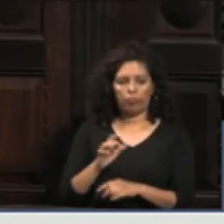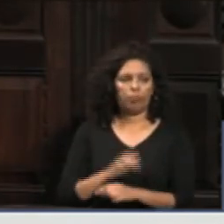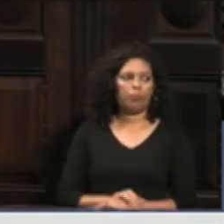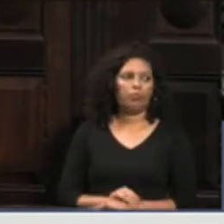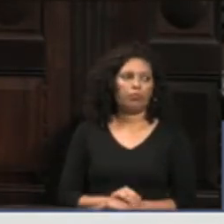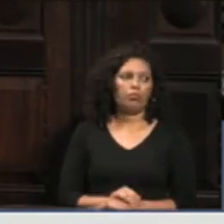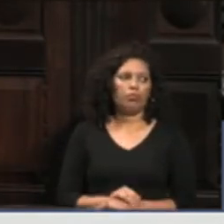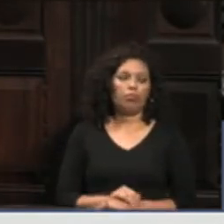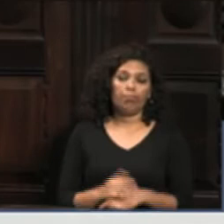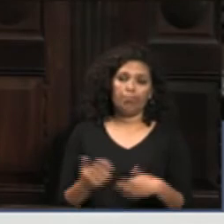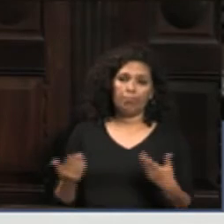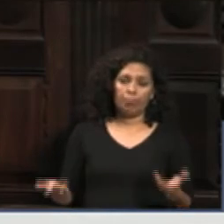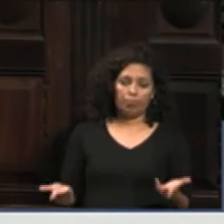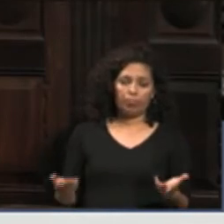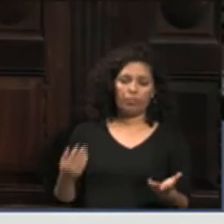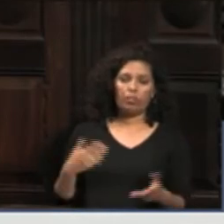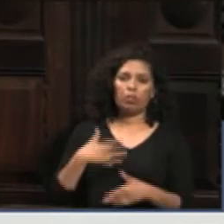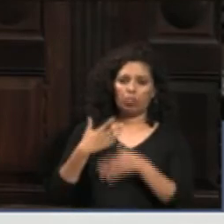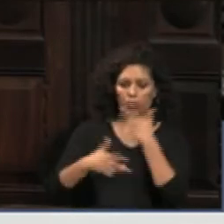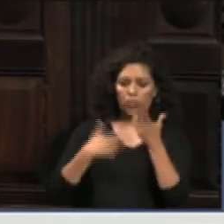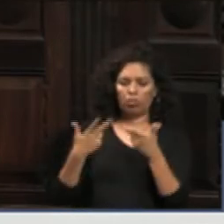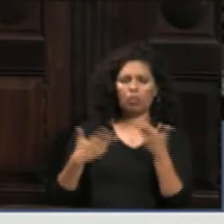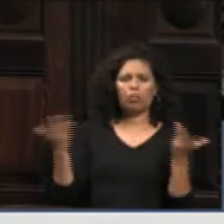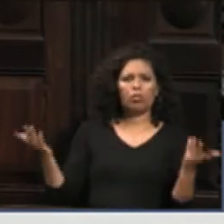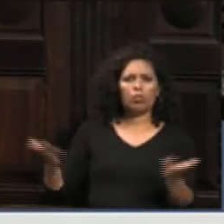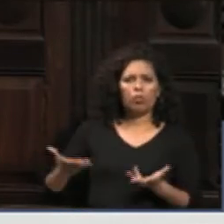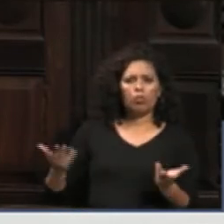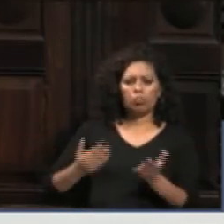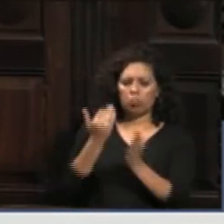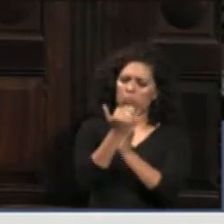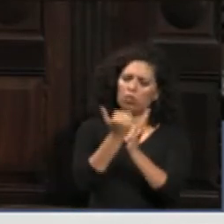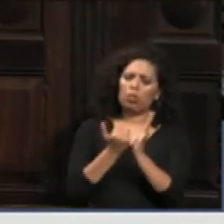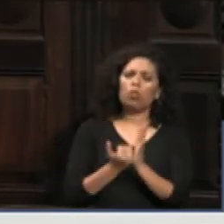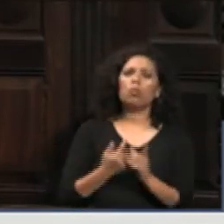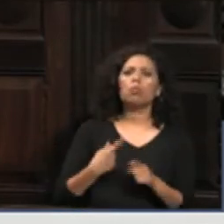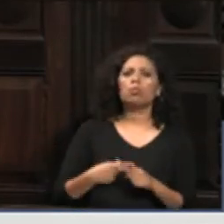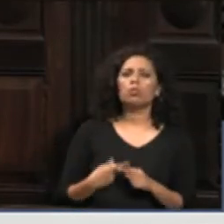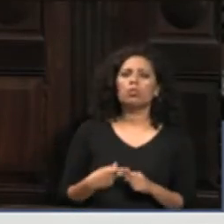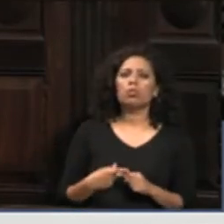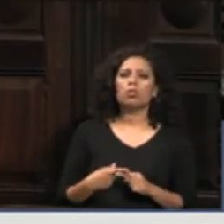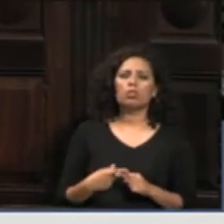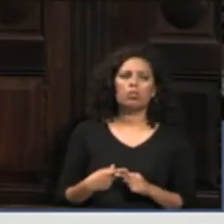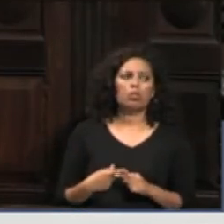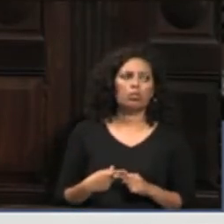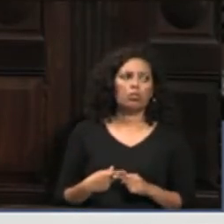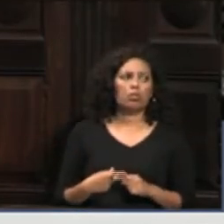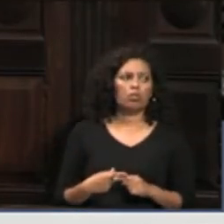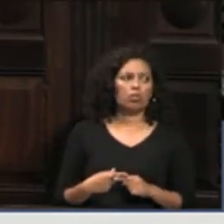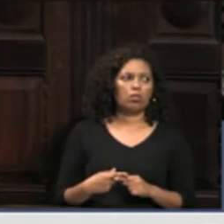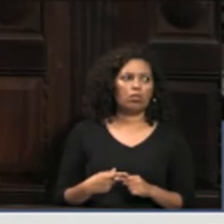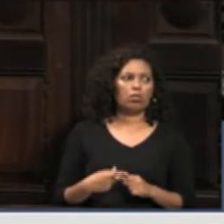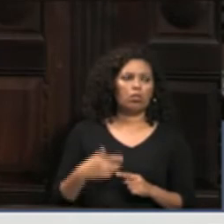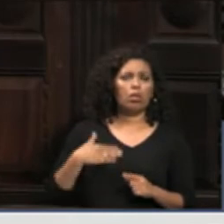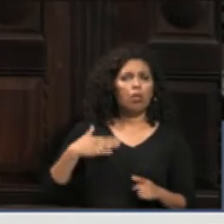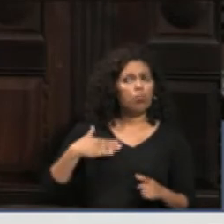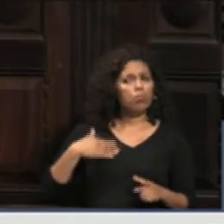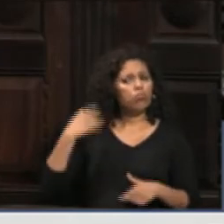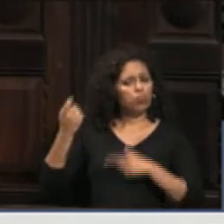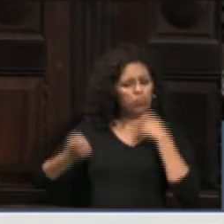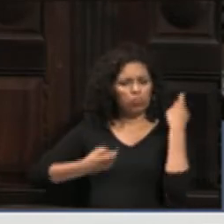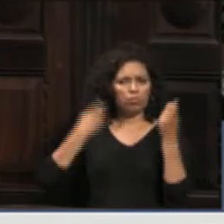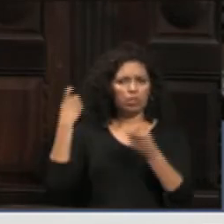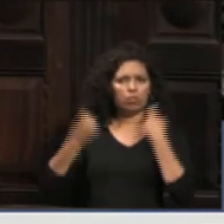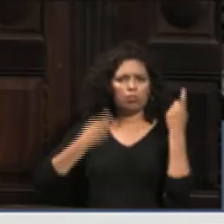bem, eu trago isto daqui porque eu tenho determinadas